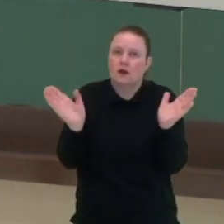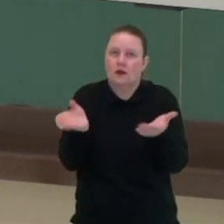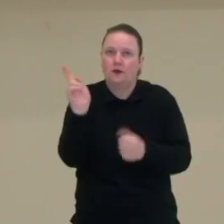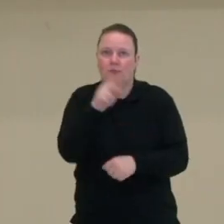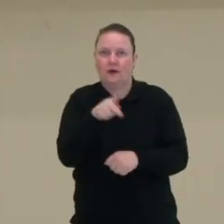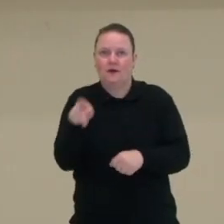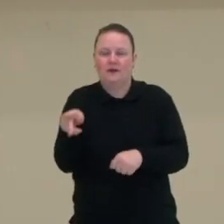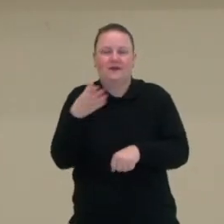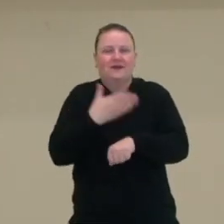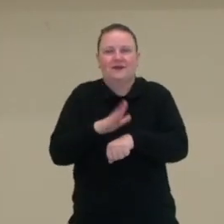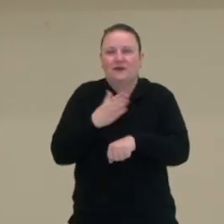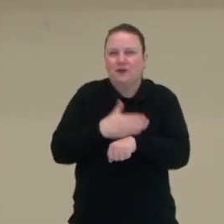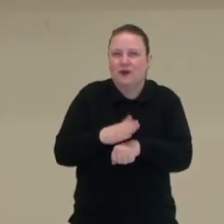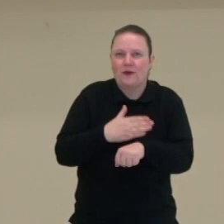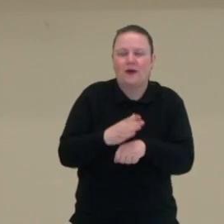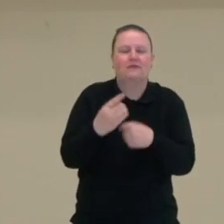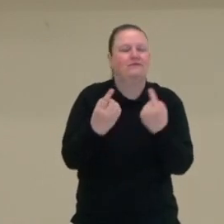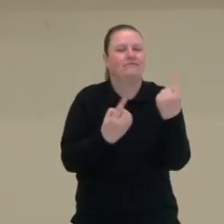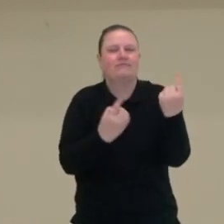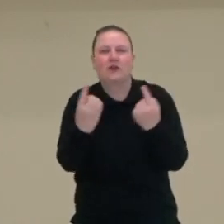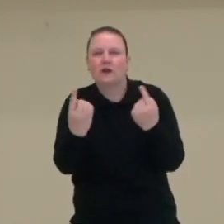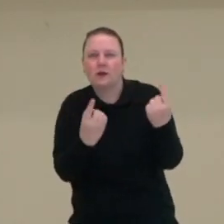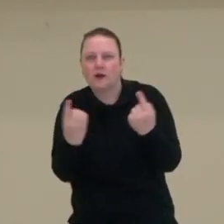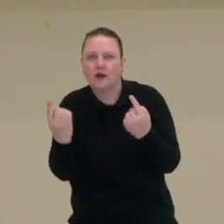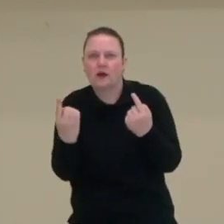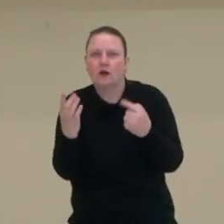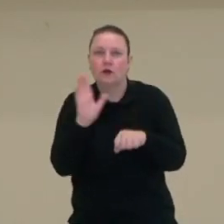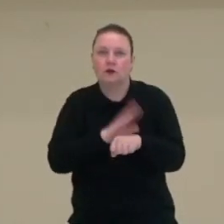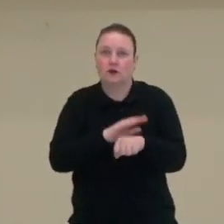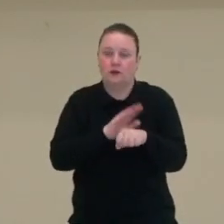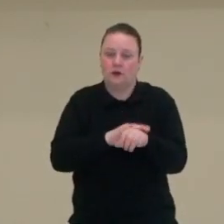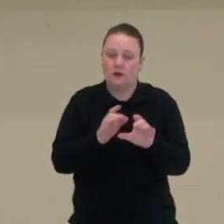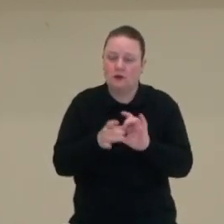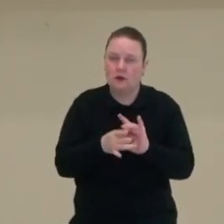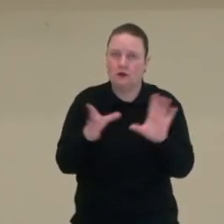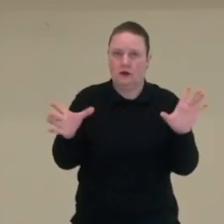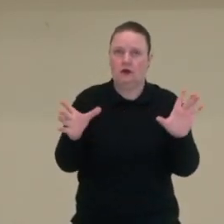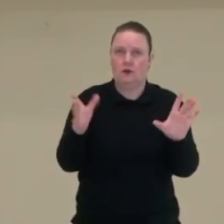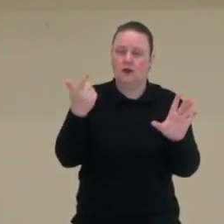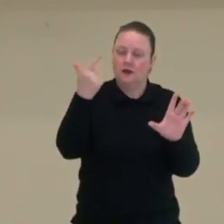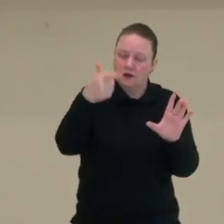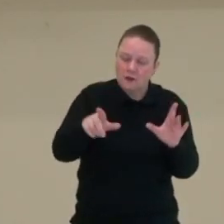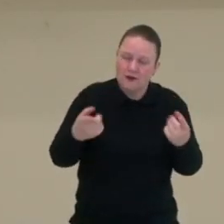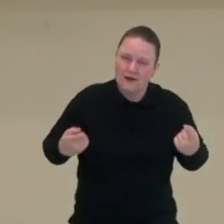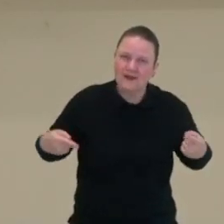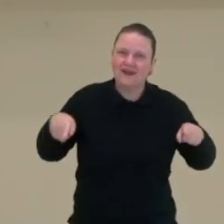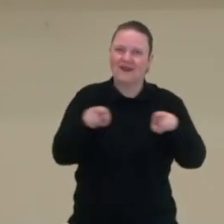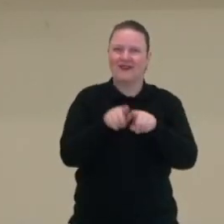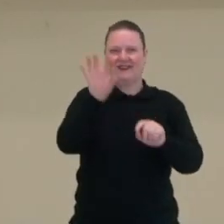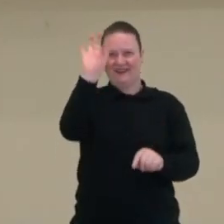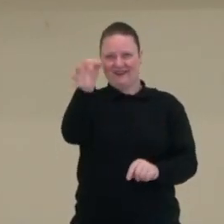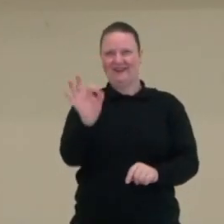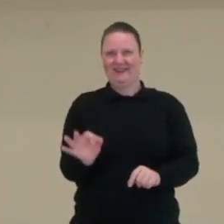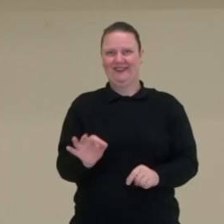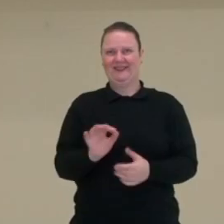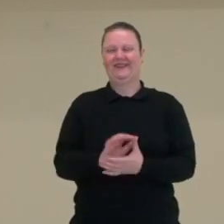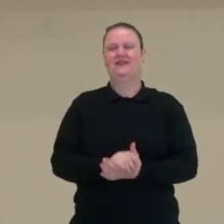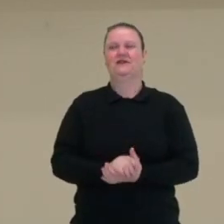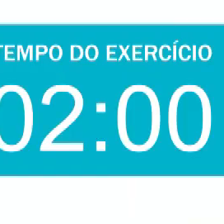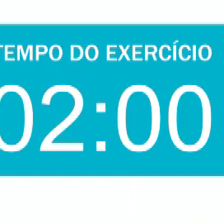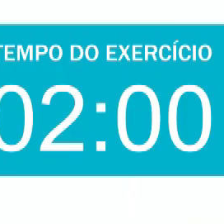tempinho para você calcular o praticando 2 e, na sequência, eu volto para corrigir com vocês.